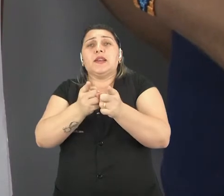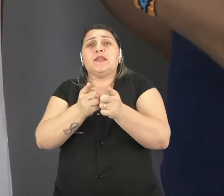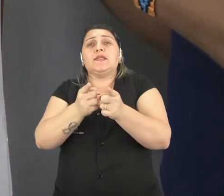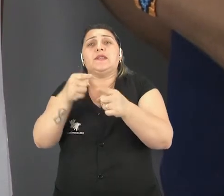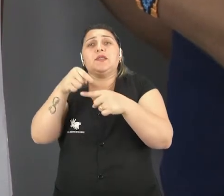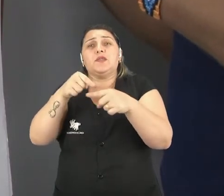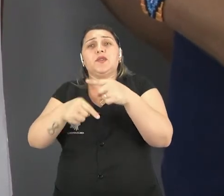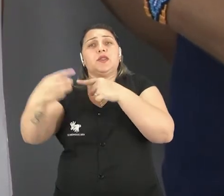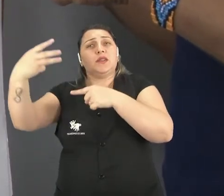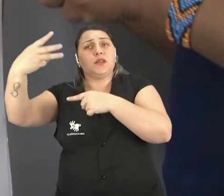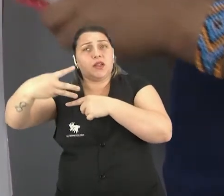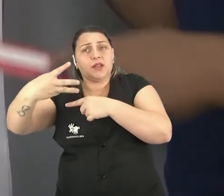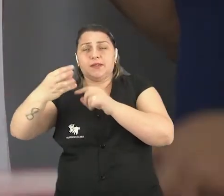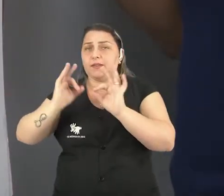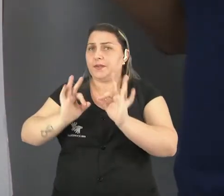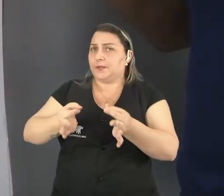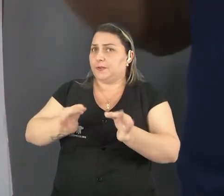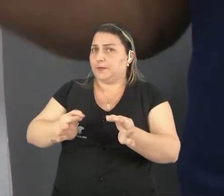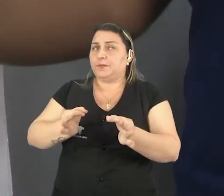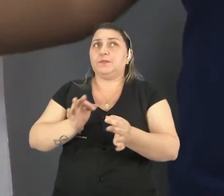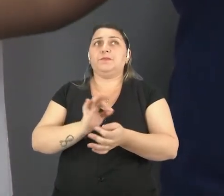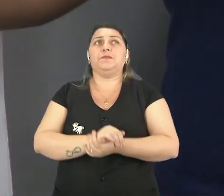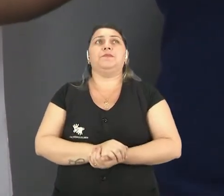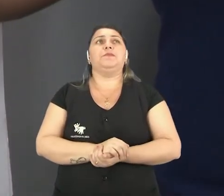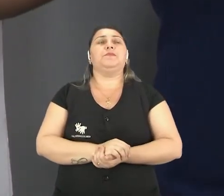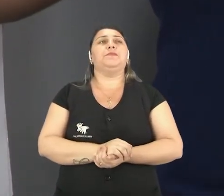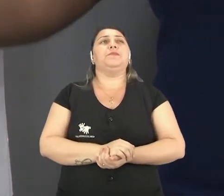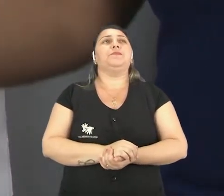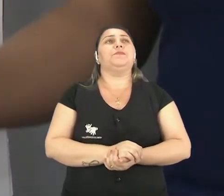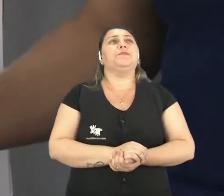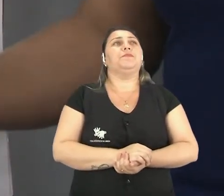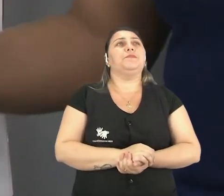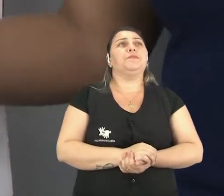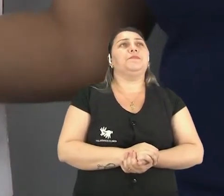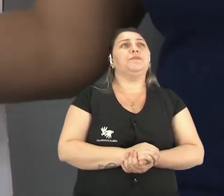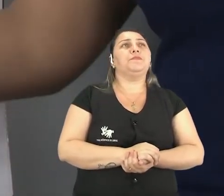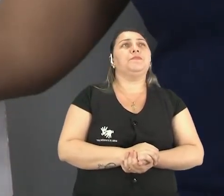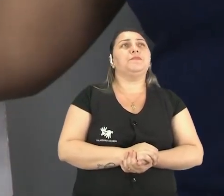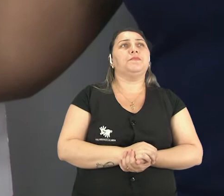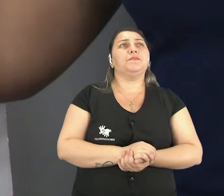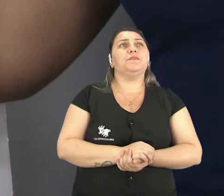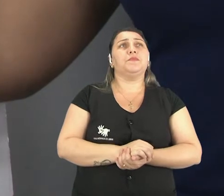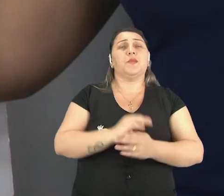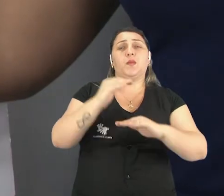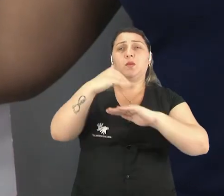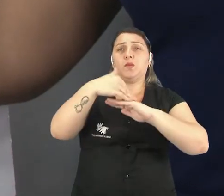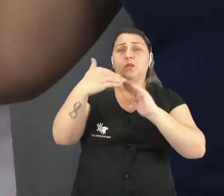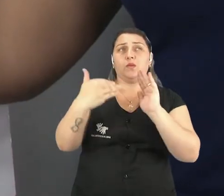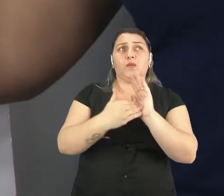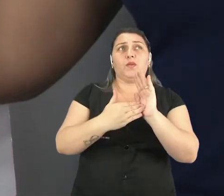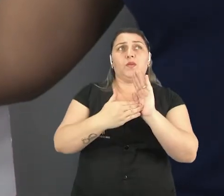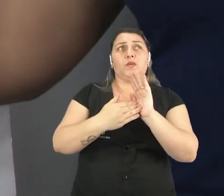em 3, certinho? Então, aqui eu tenho, o meu todo é